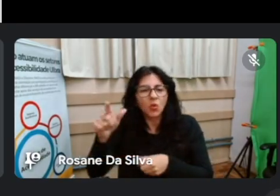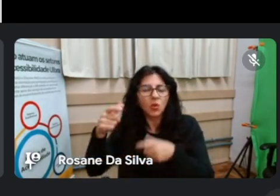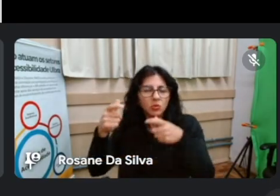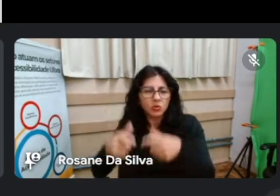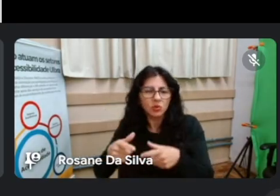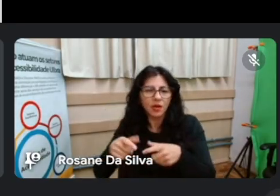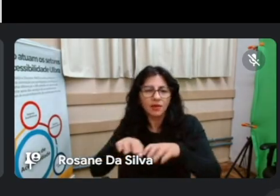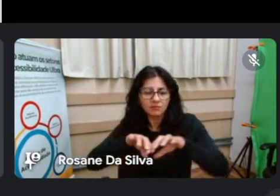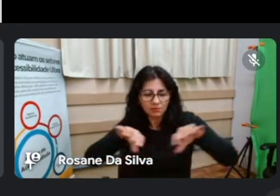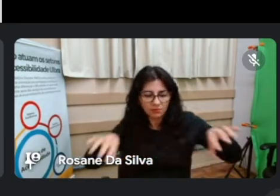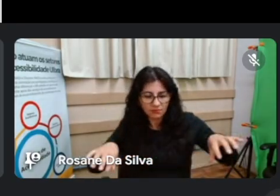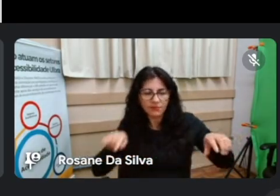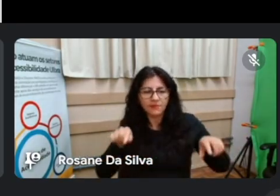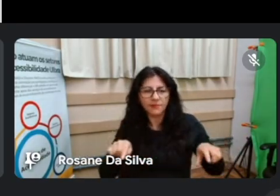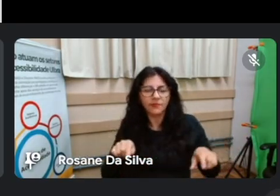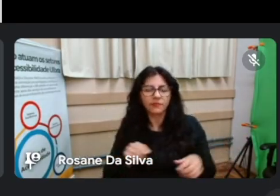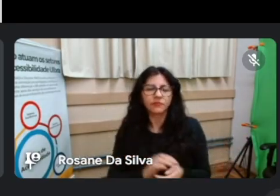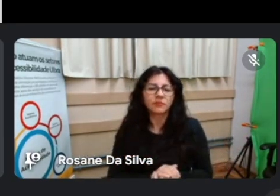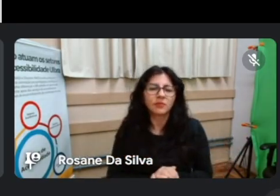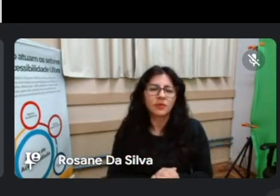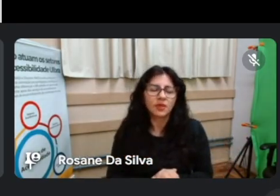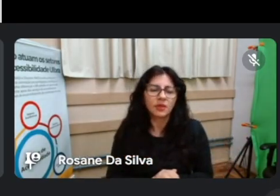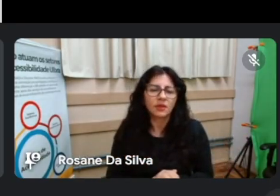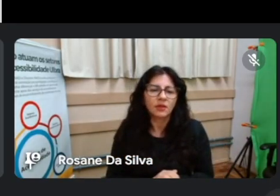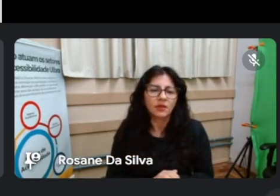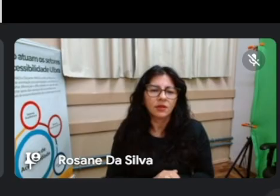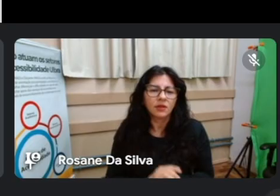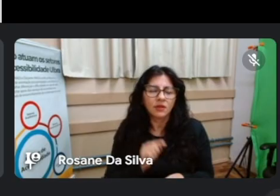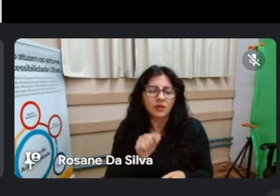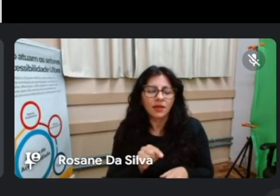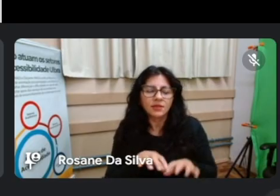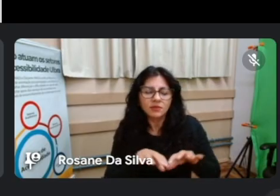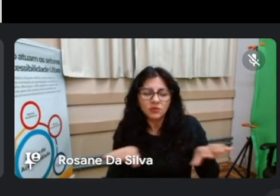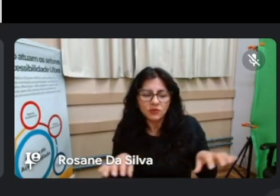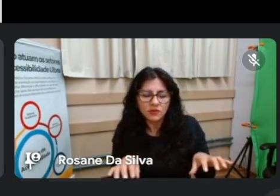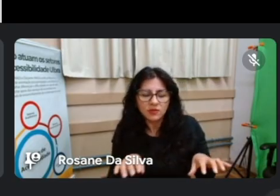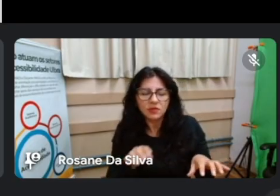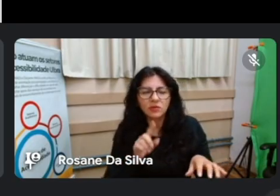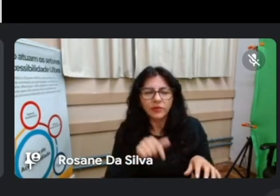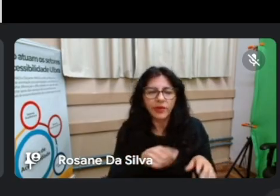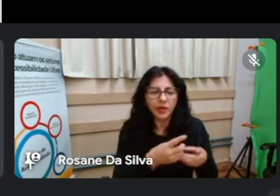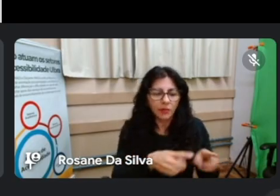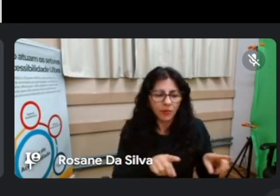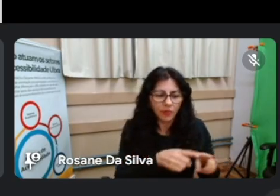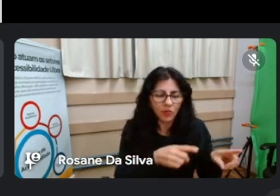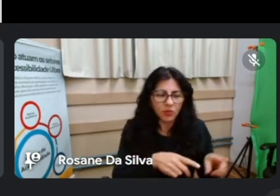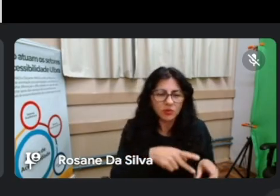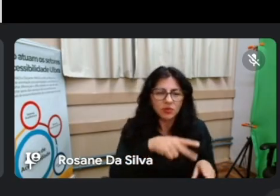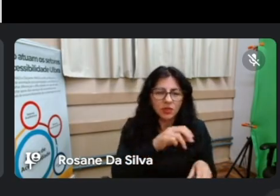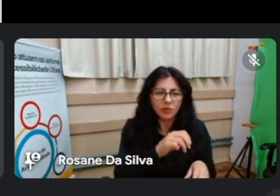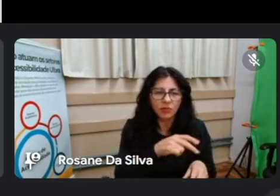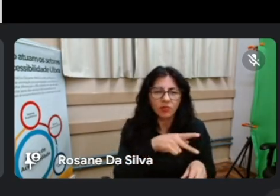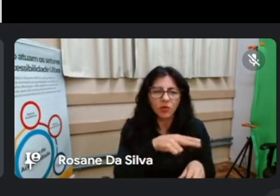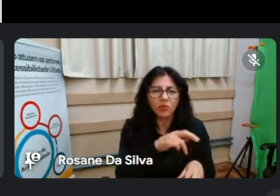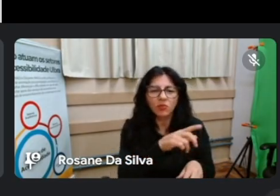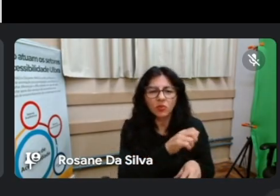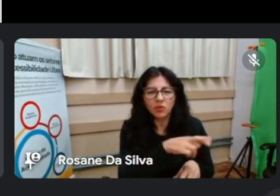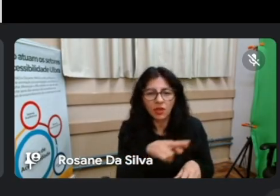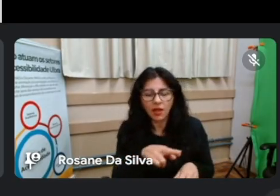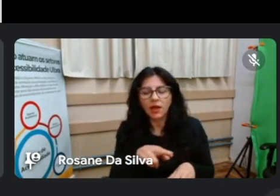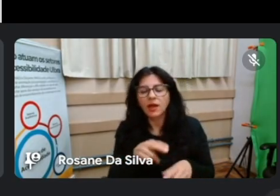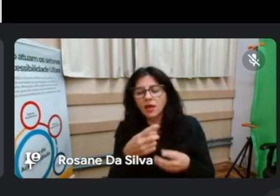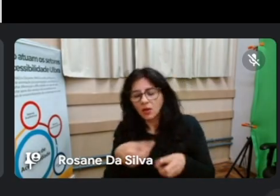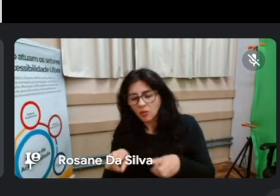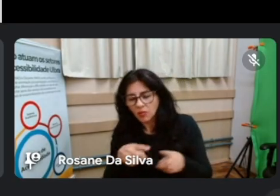clássica quanto eh perniciosa que é entre música popular e música erudita música no currículo e